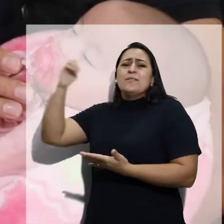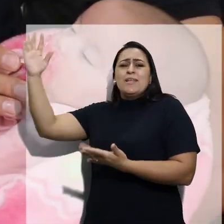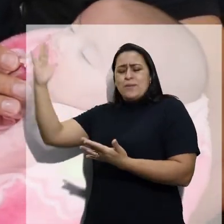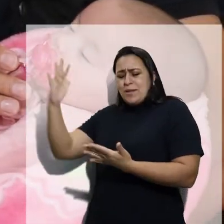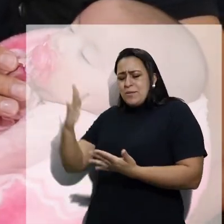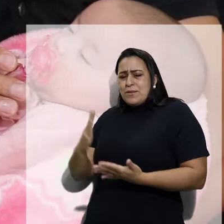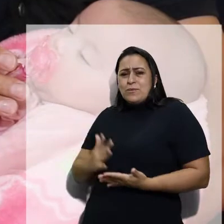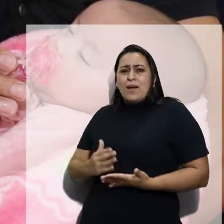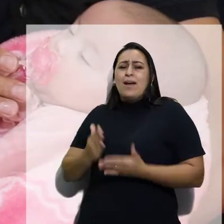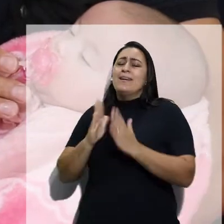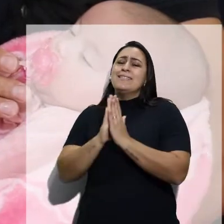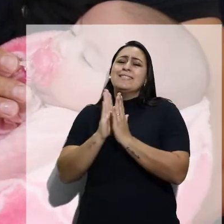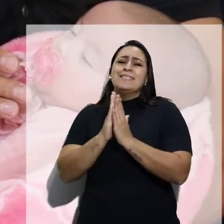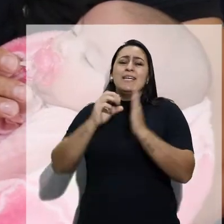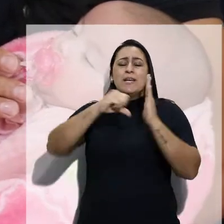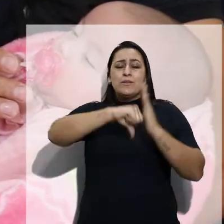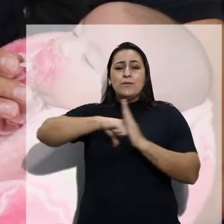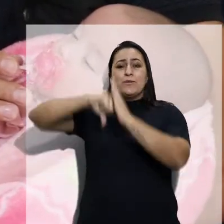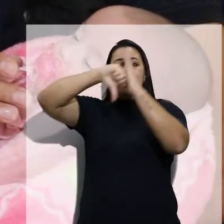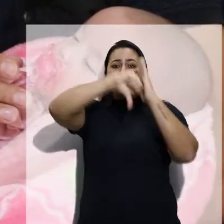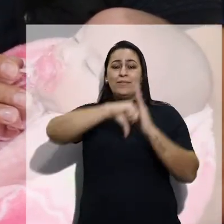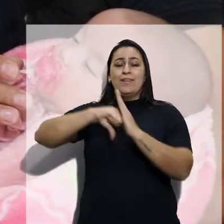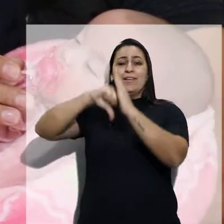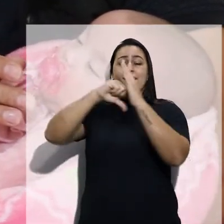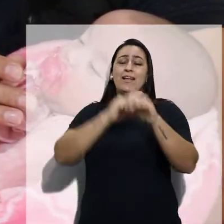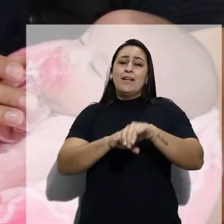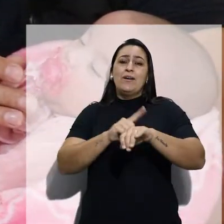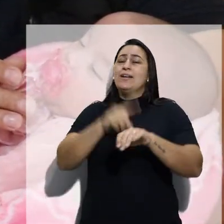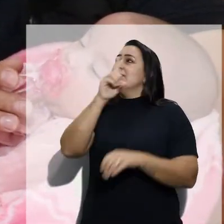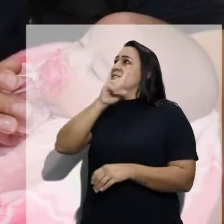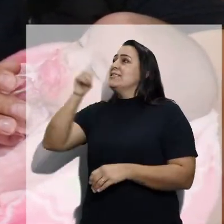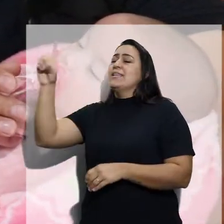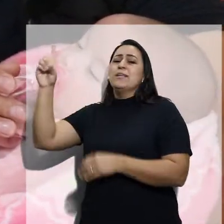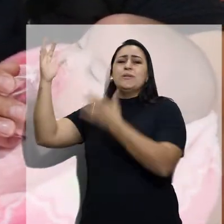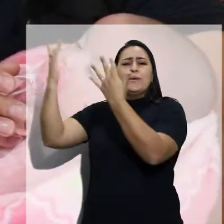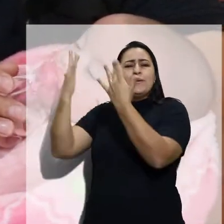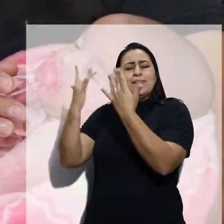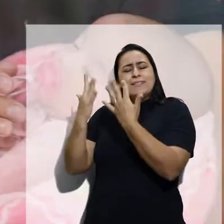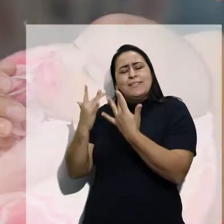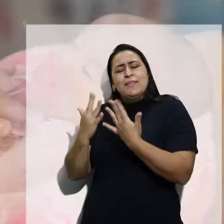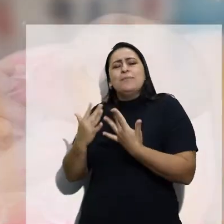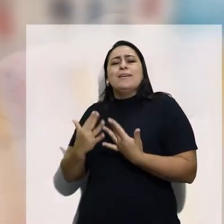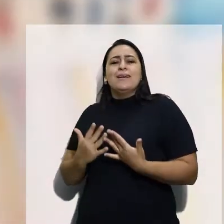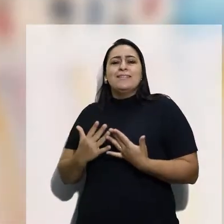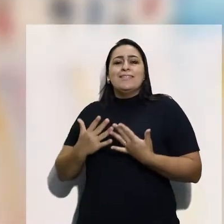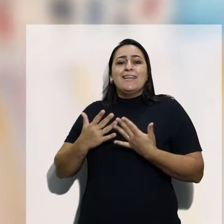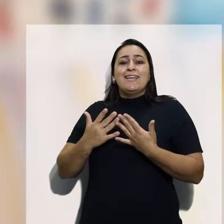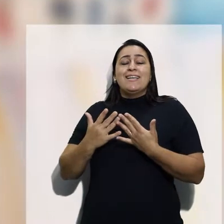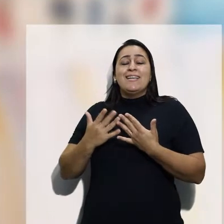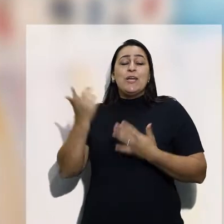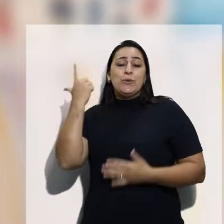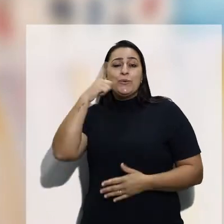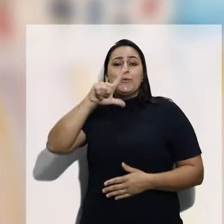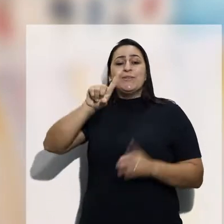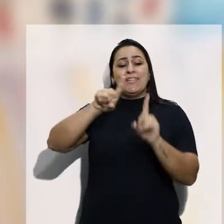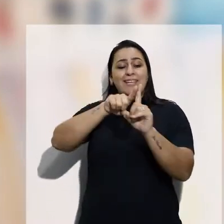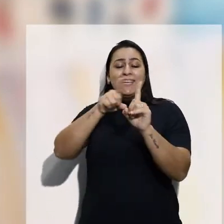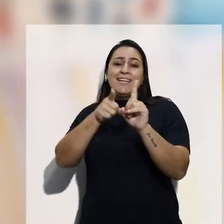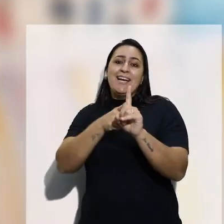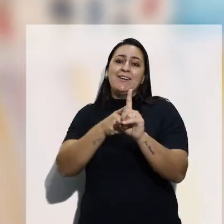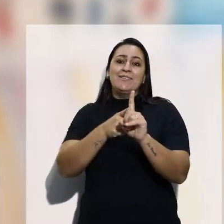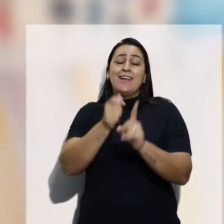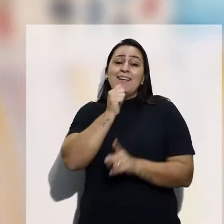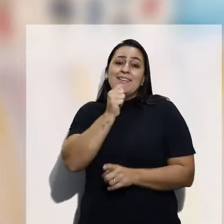momento de Deus, eu recebi essa graça que foi, eu consegui gestar e ainda veio